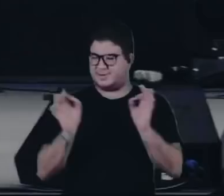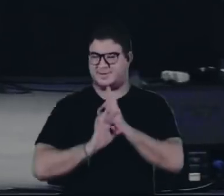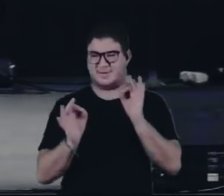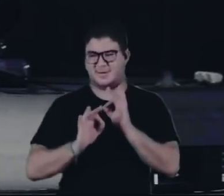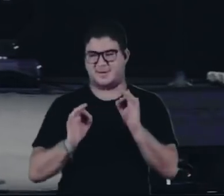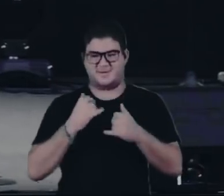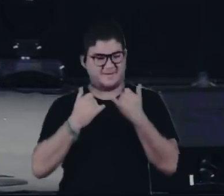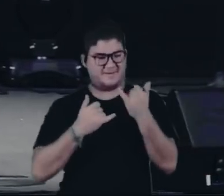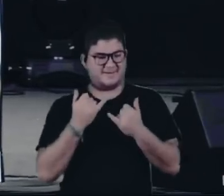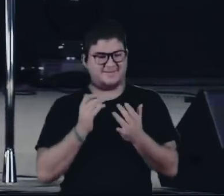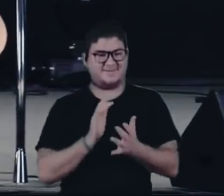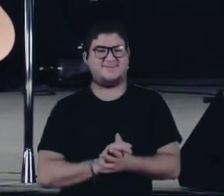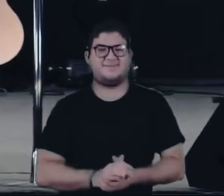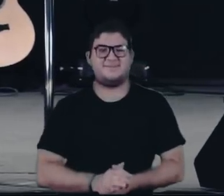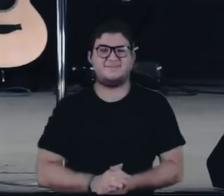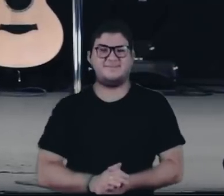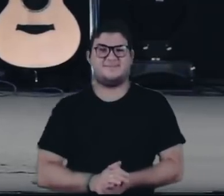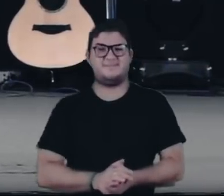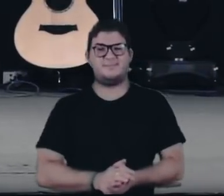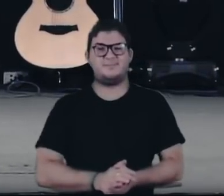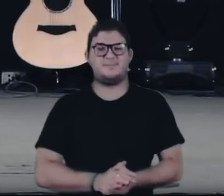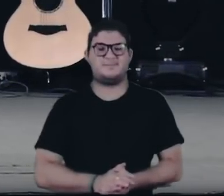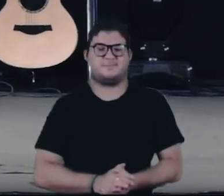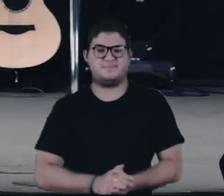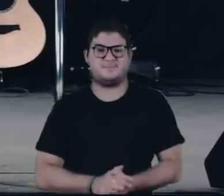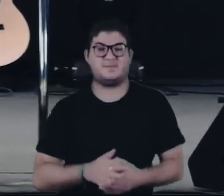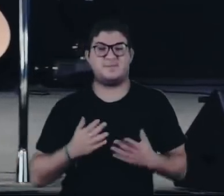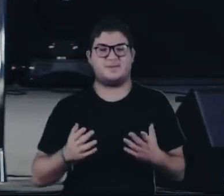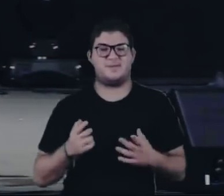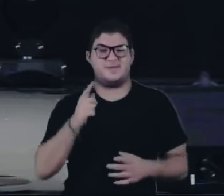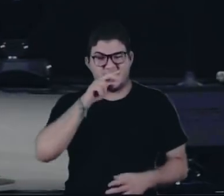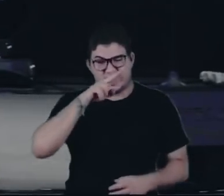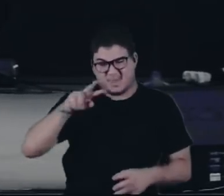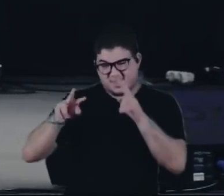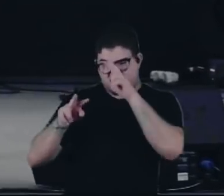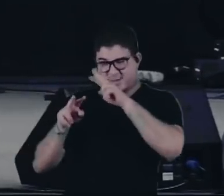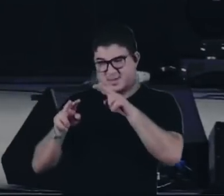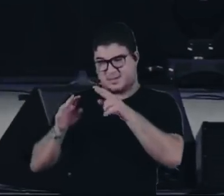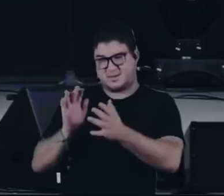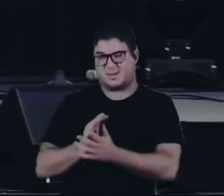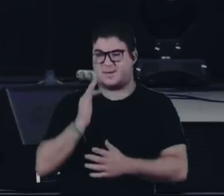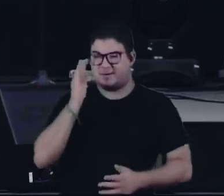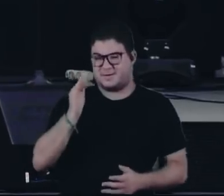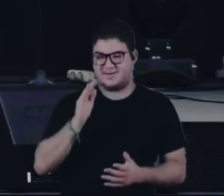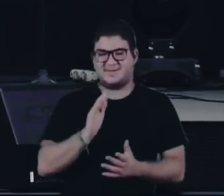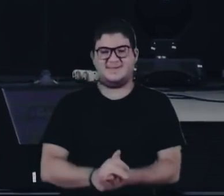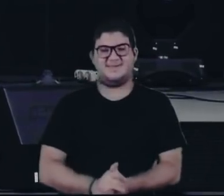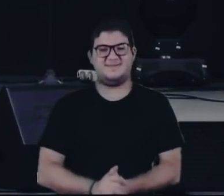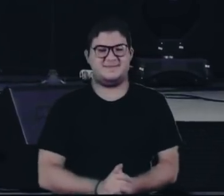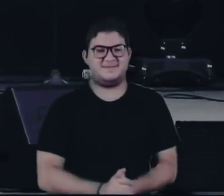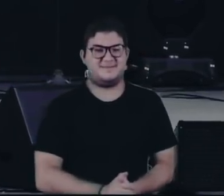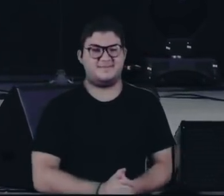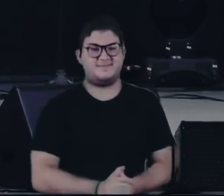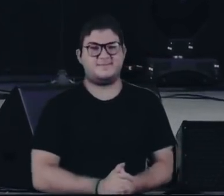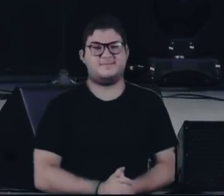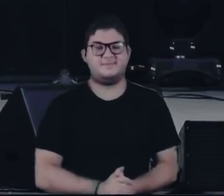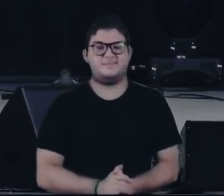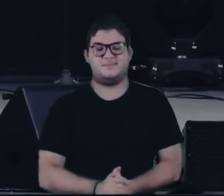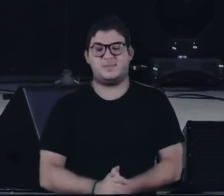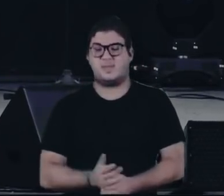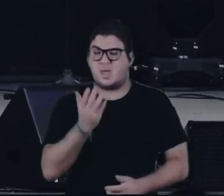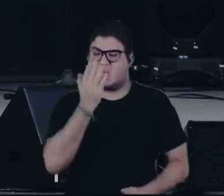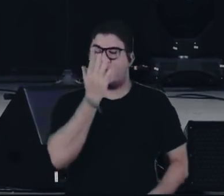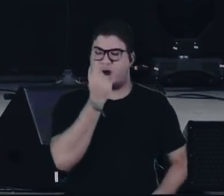você ficar ciente. E aí, ele já tá ali de olho assim, porque amanhã ele me pega. Então, veja o que a